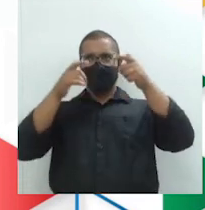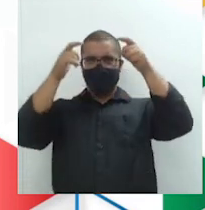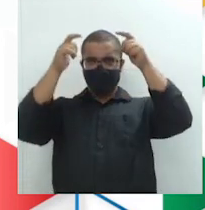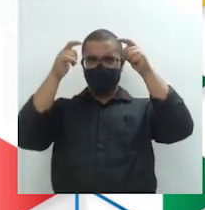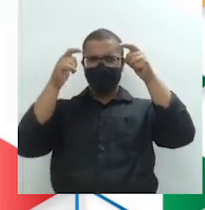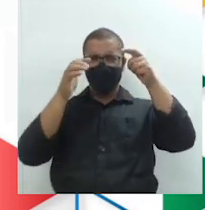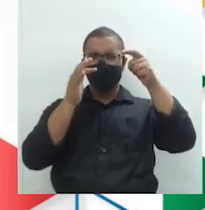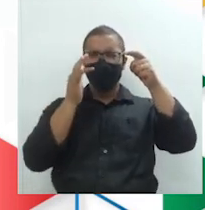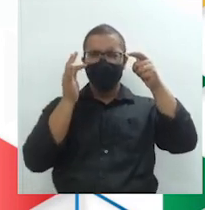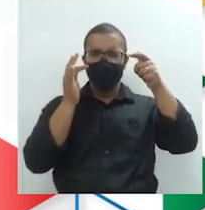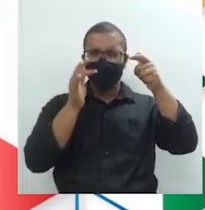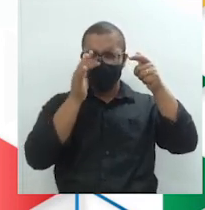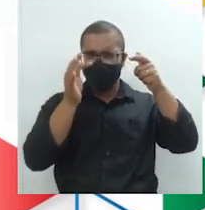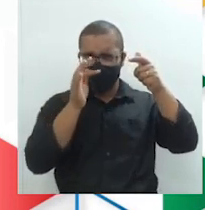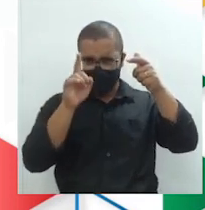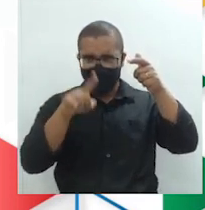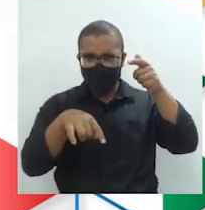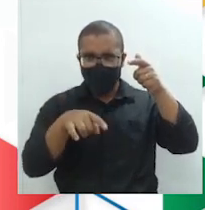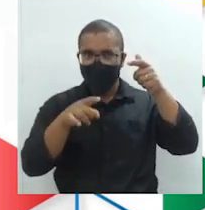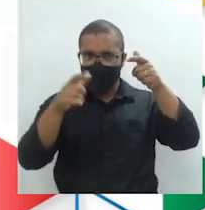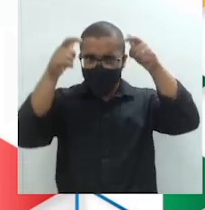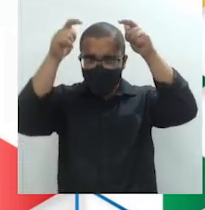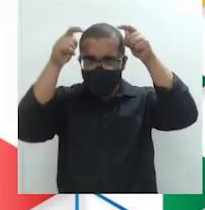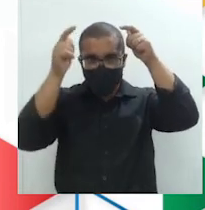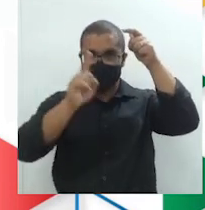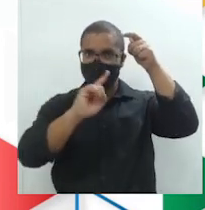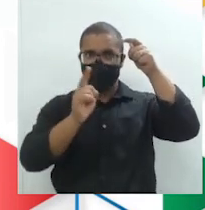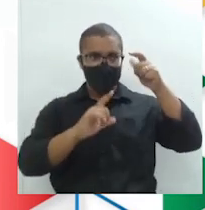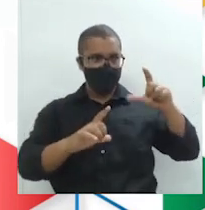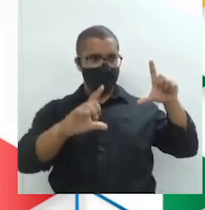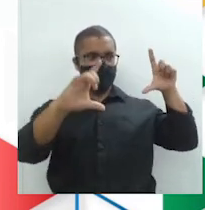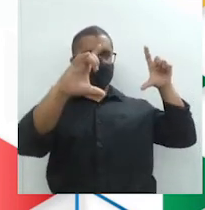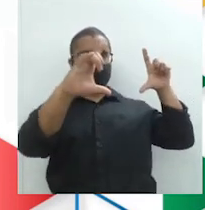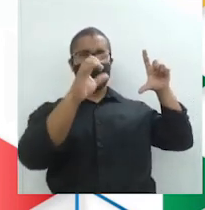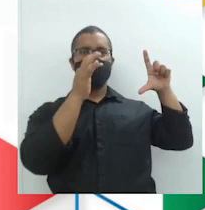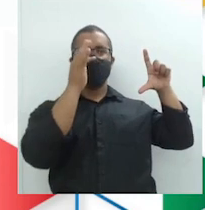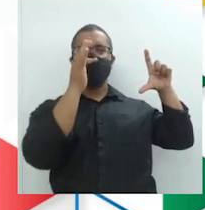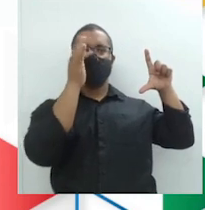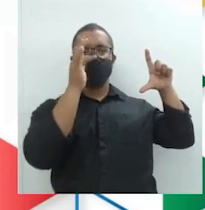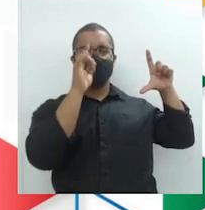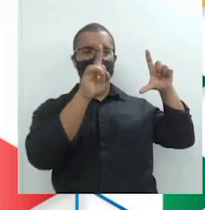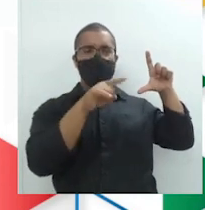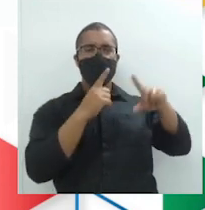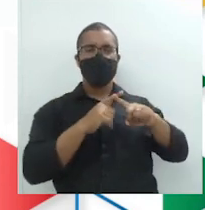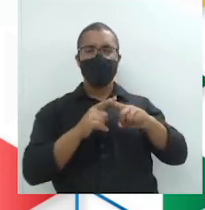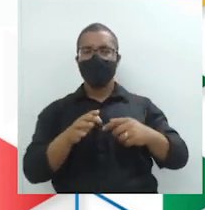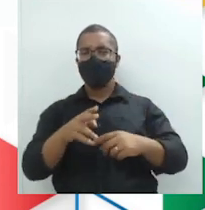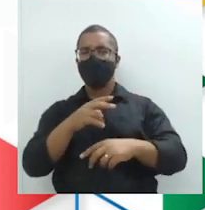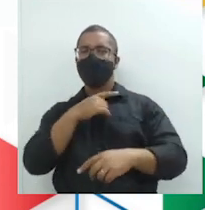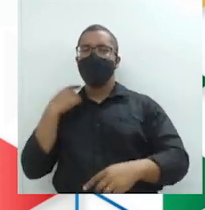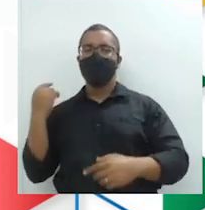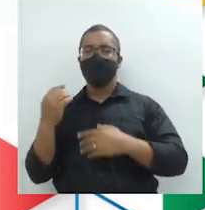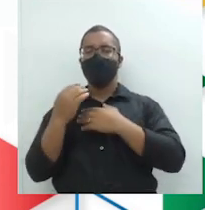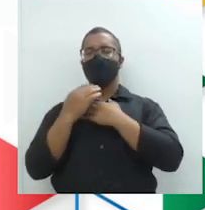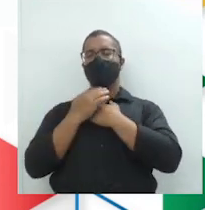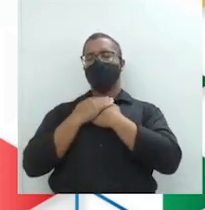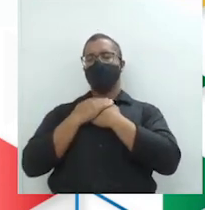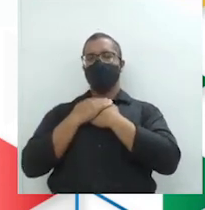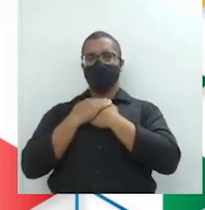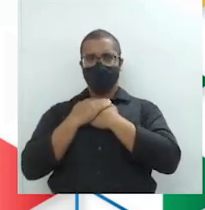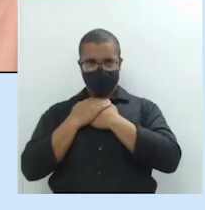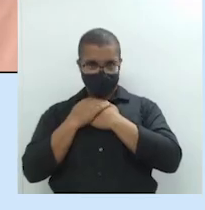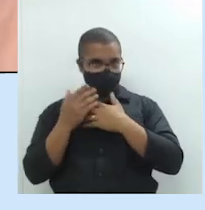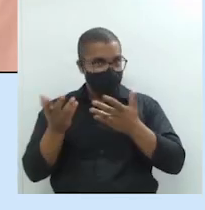para entender que não é a coroa da cabeça. É a coroa de flores o quê? O seu funeral. É como se